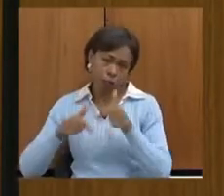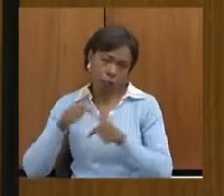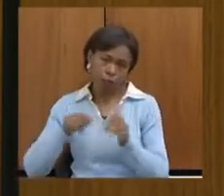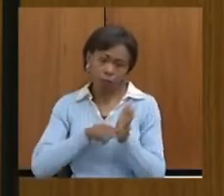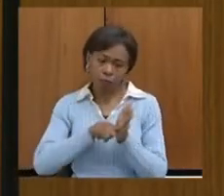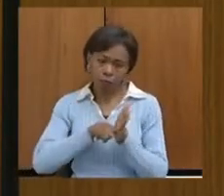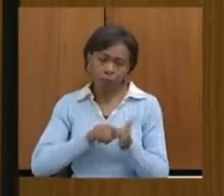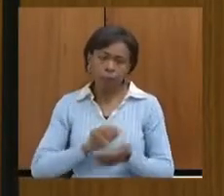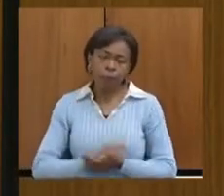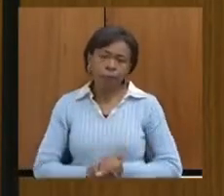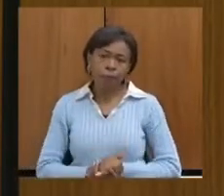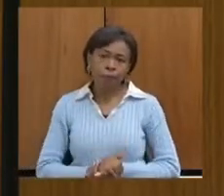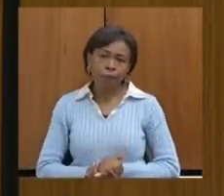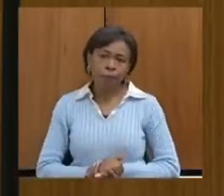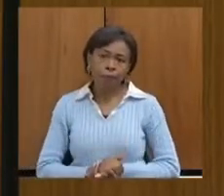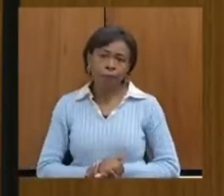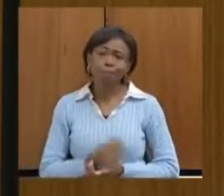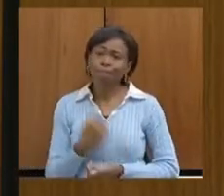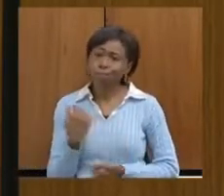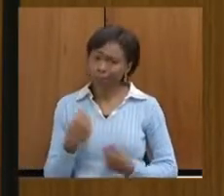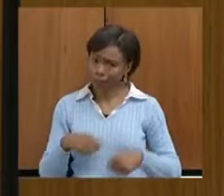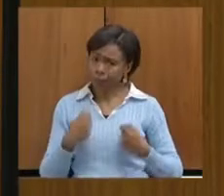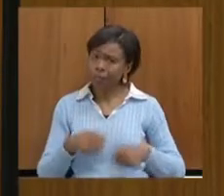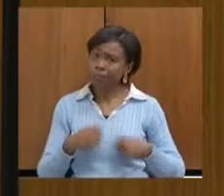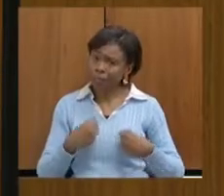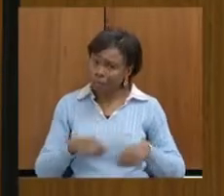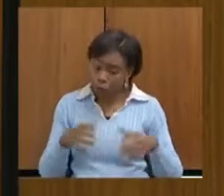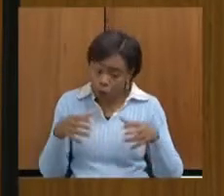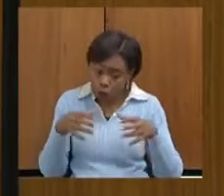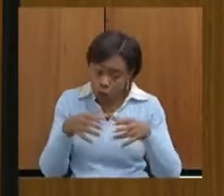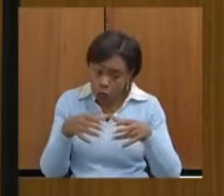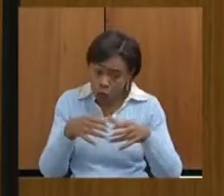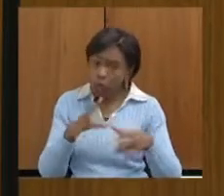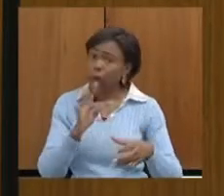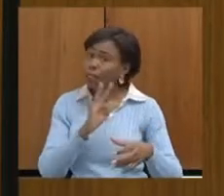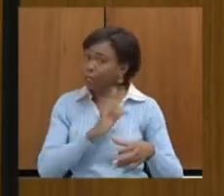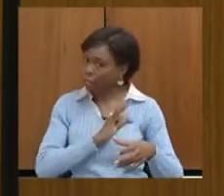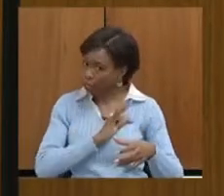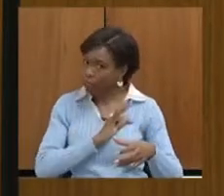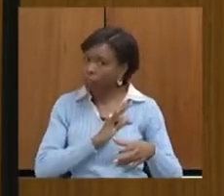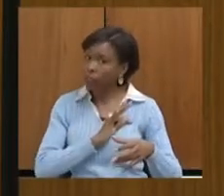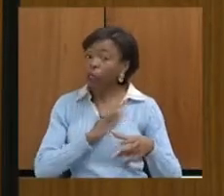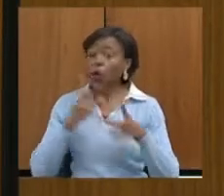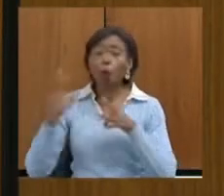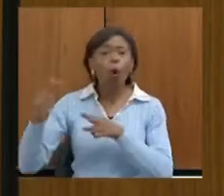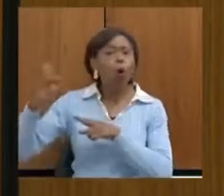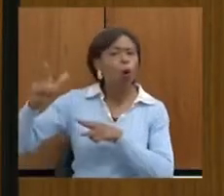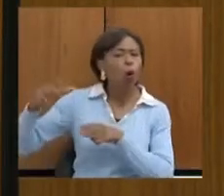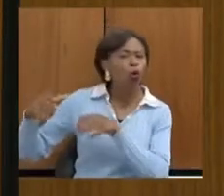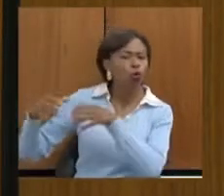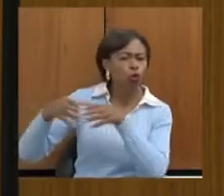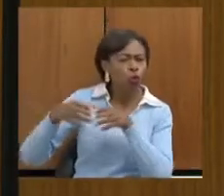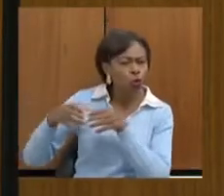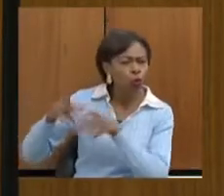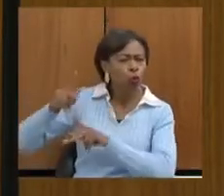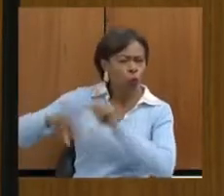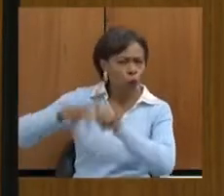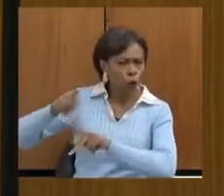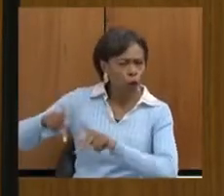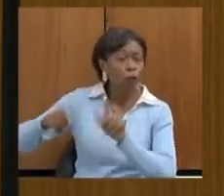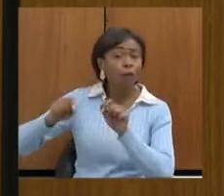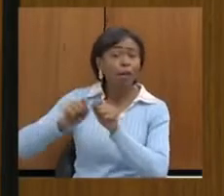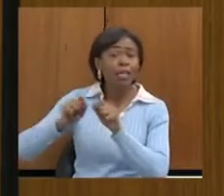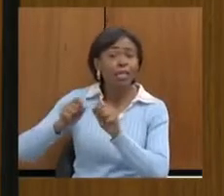e Precisamos de uma câmera técnica né como os outros povos que estão fazendo o protocolo E também o